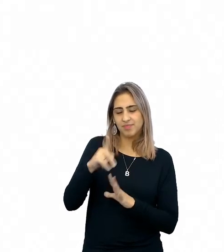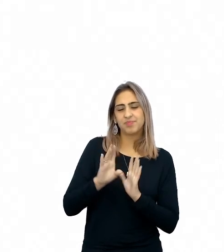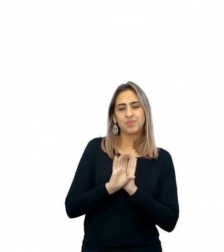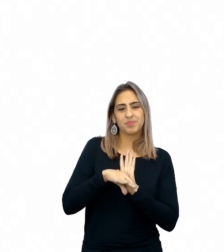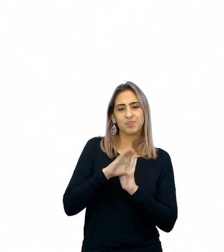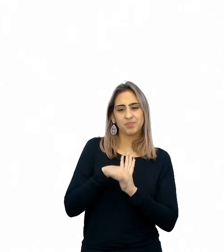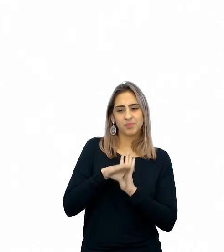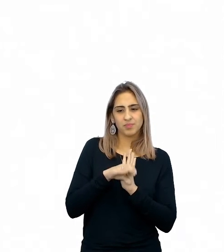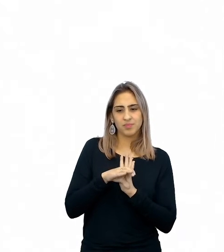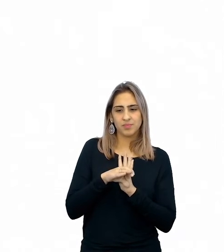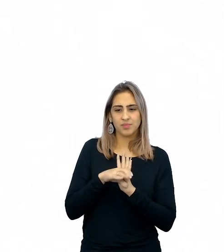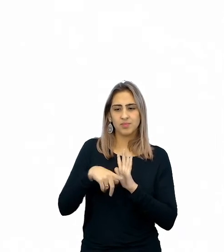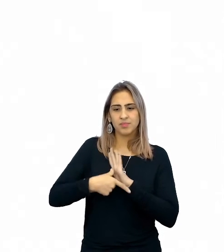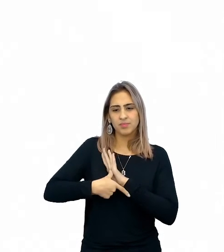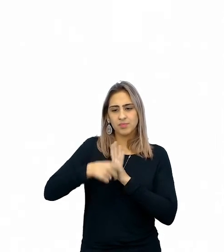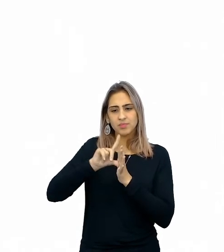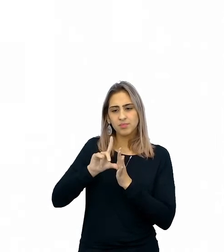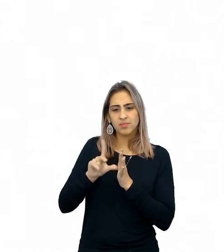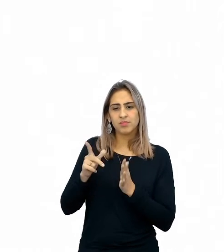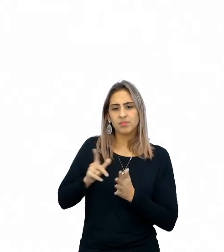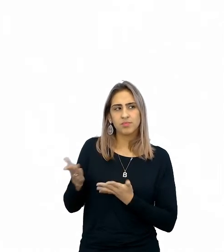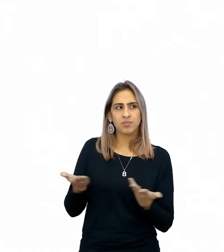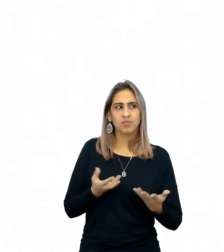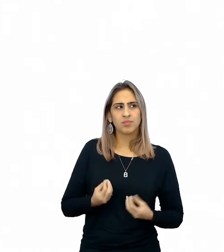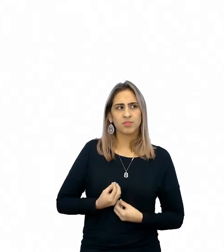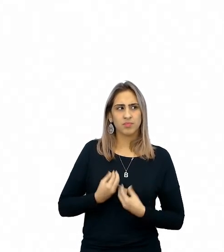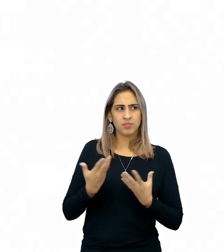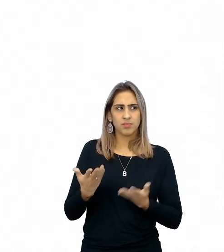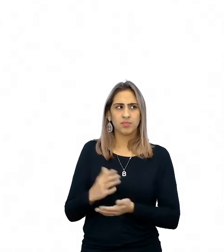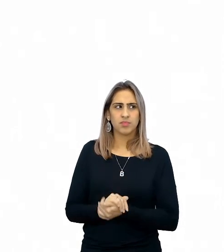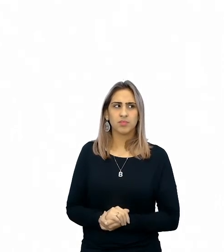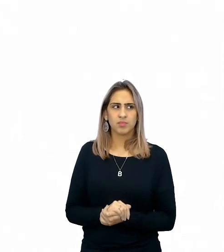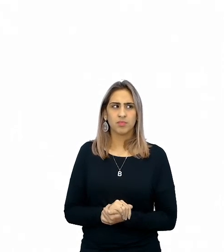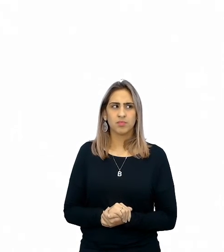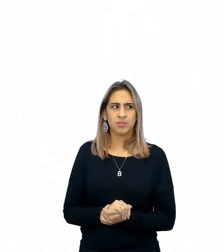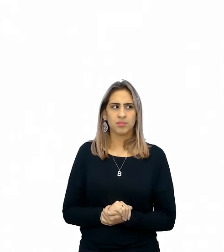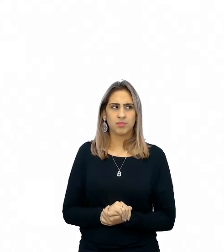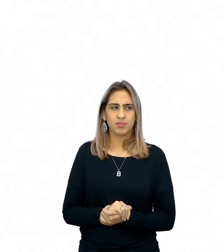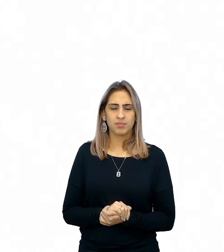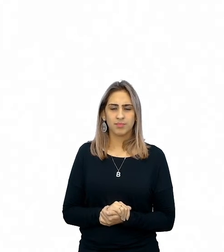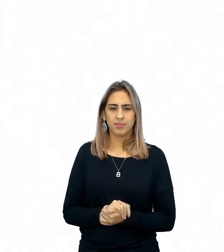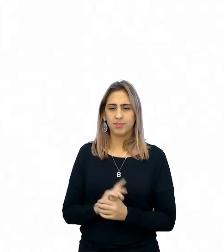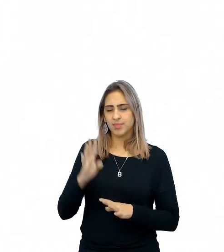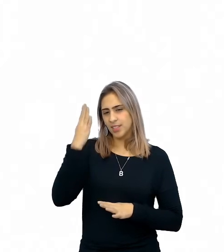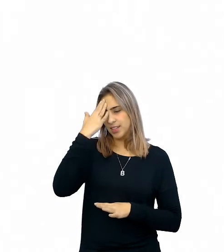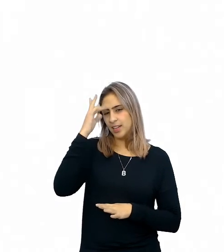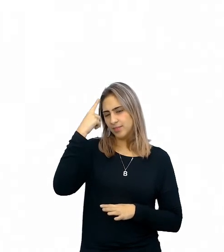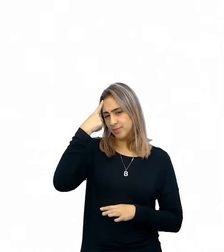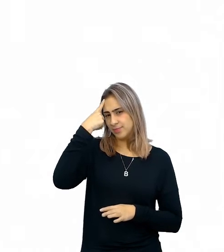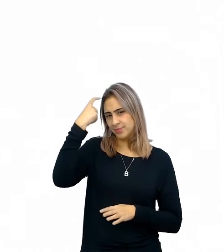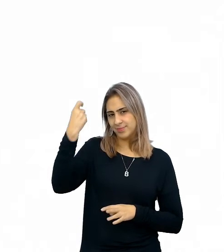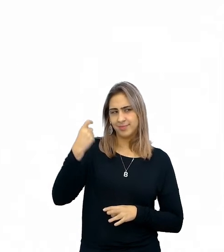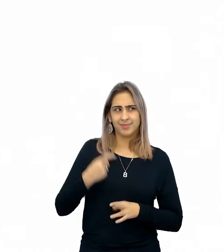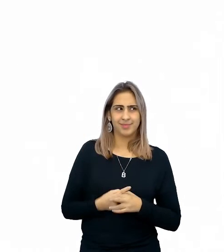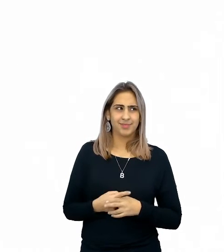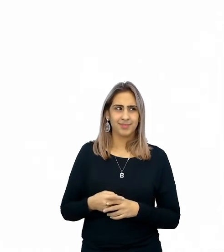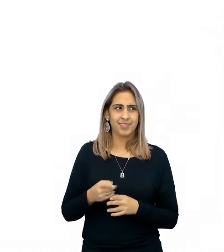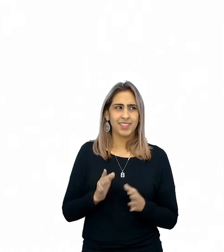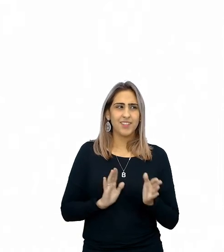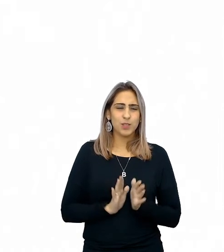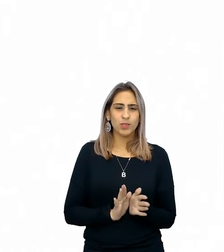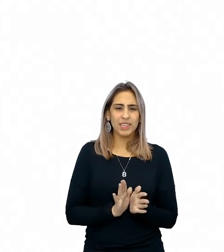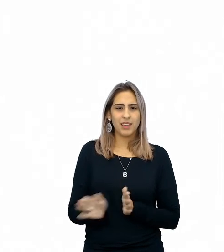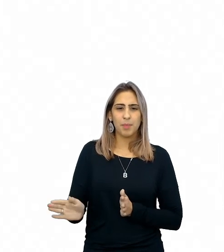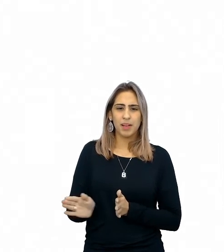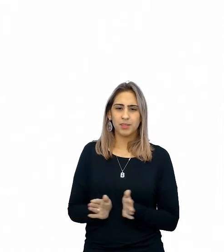conceito antes de trazer, né, a explicação ali para o nosso aluno, antes que ele entenda a ideia. Então, nós trazemos a definição e